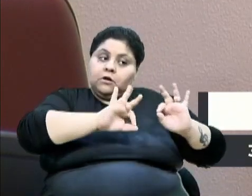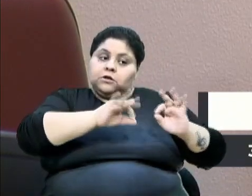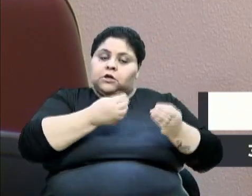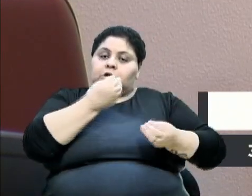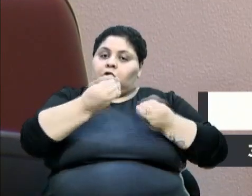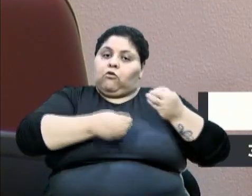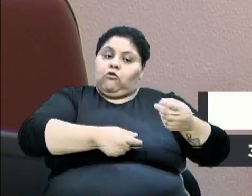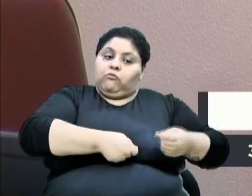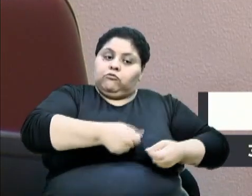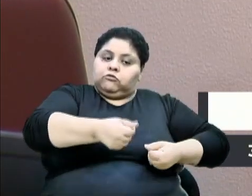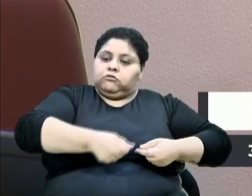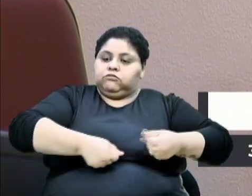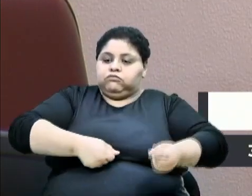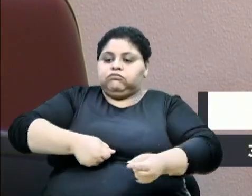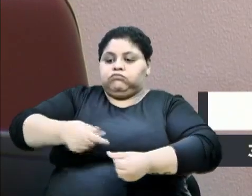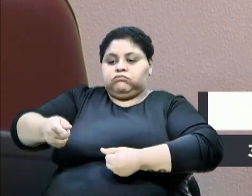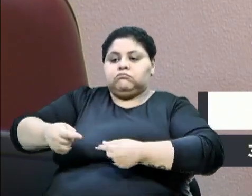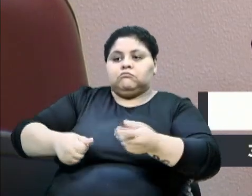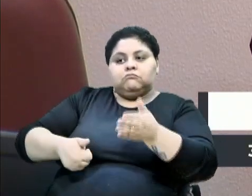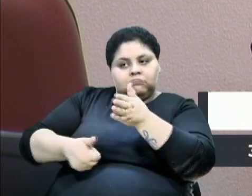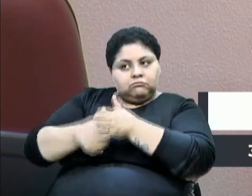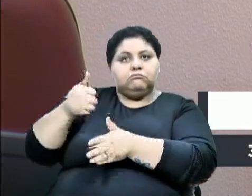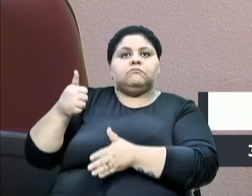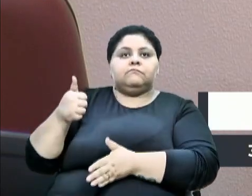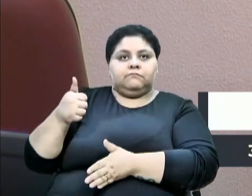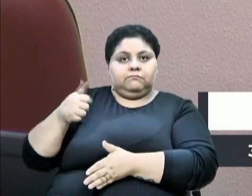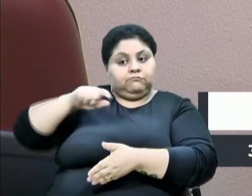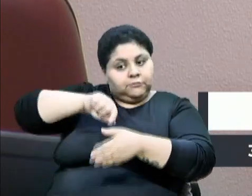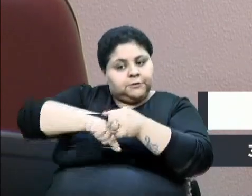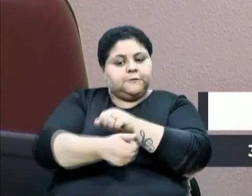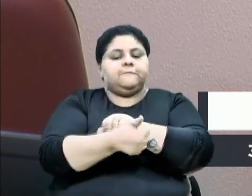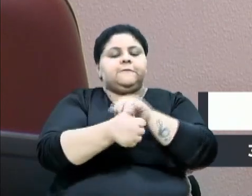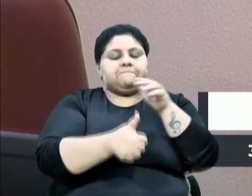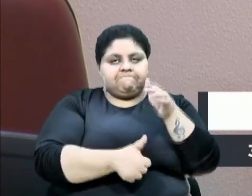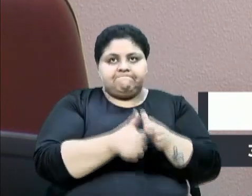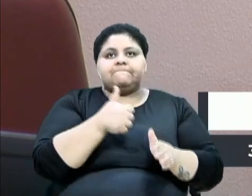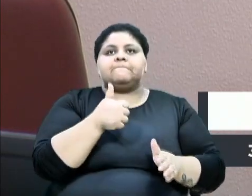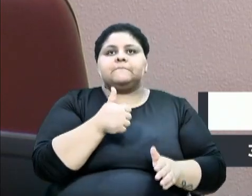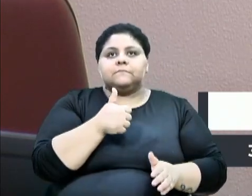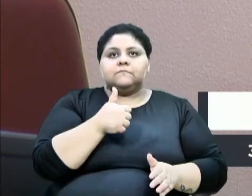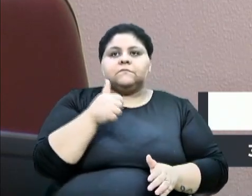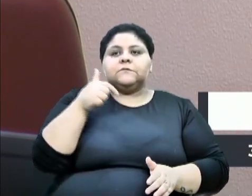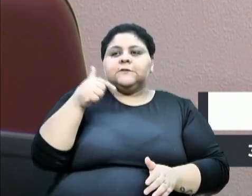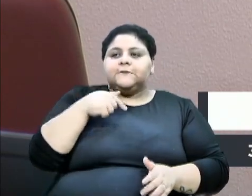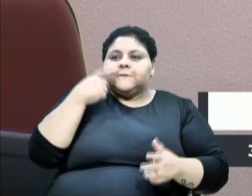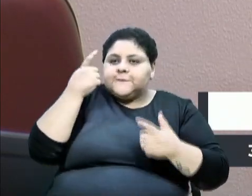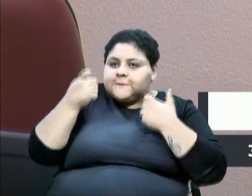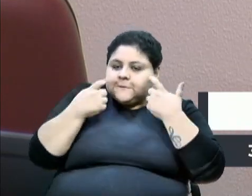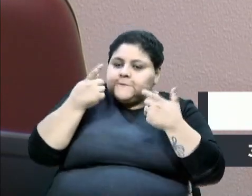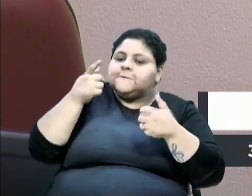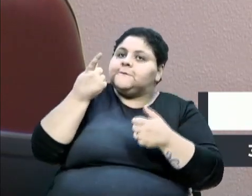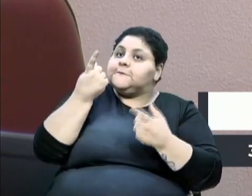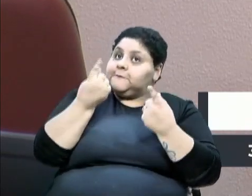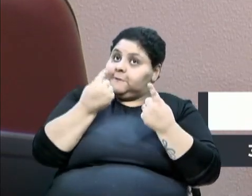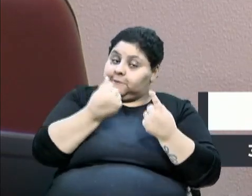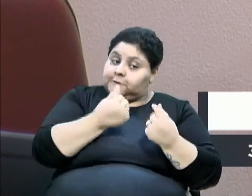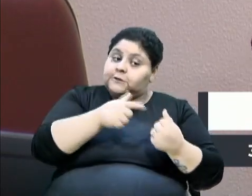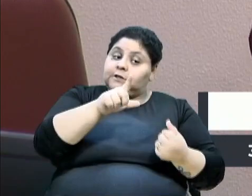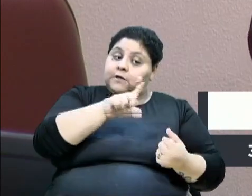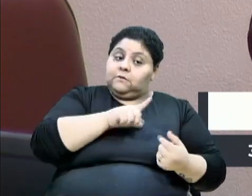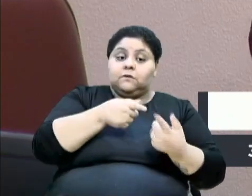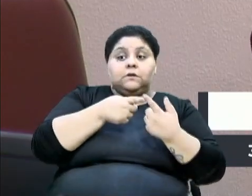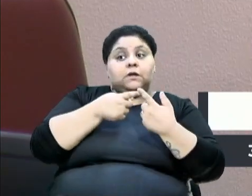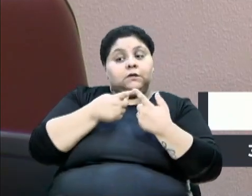seja comprometida em gastar bem o dinheiro, investir bem. É isso que me preocupa. Dinheiro tem, mas tem que